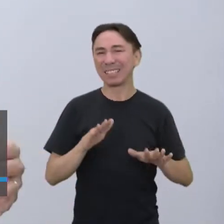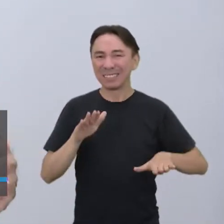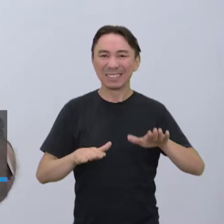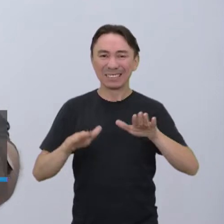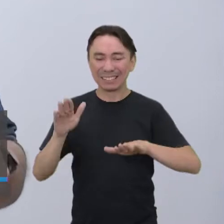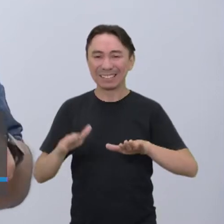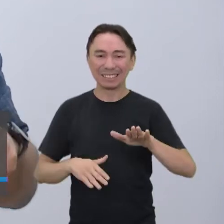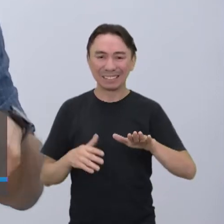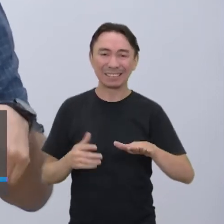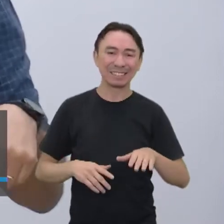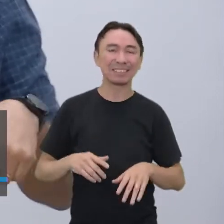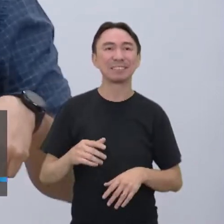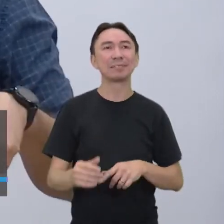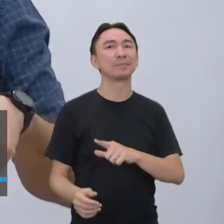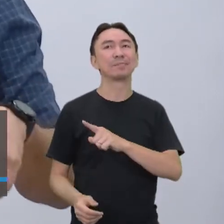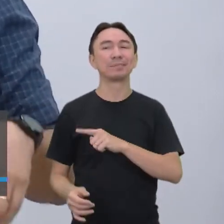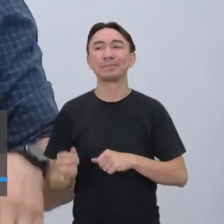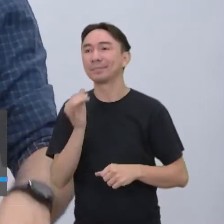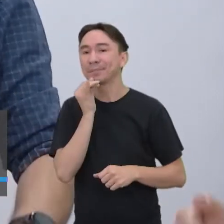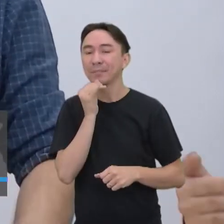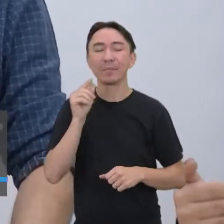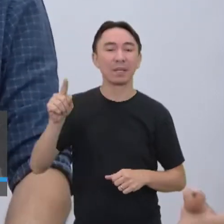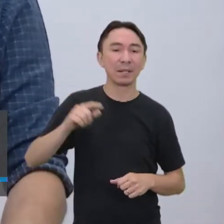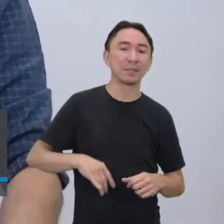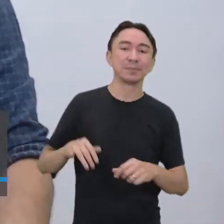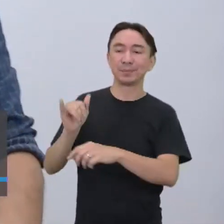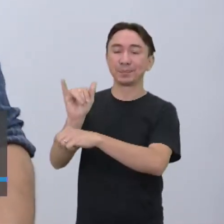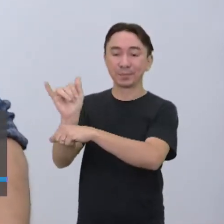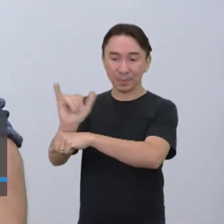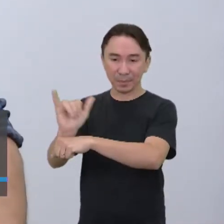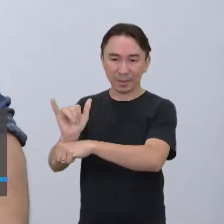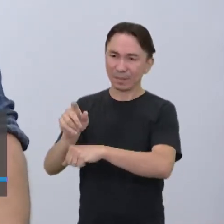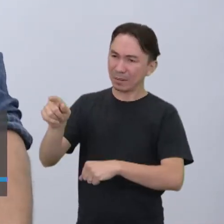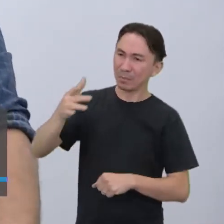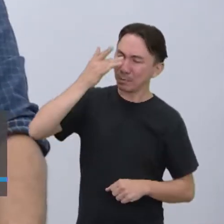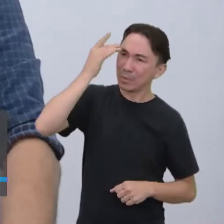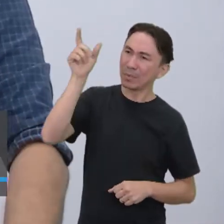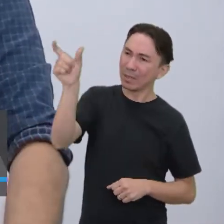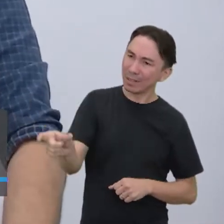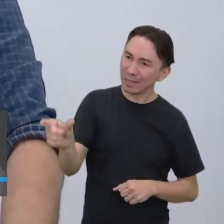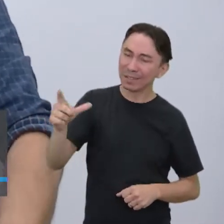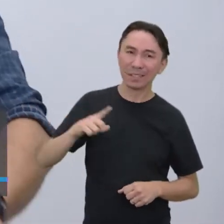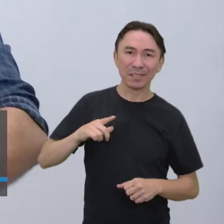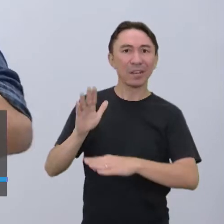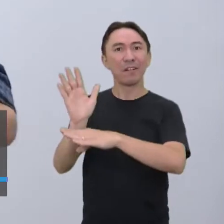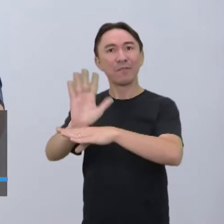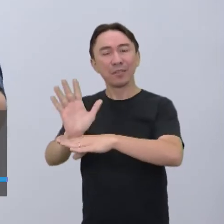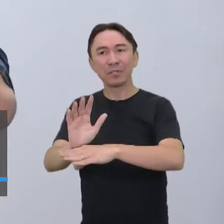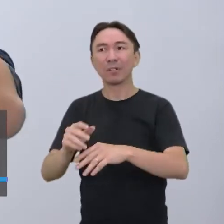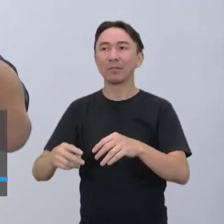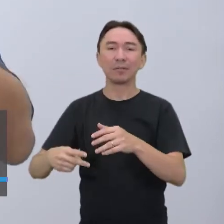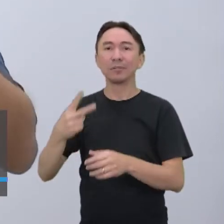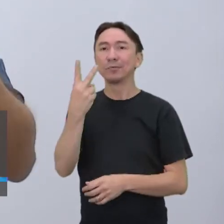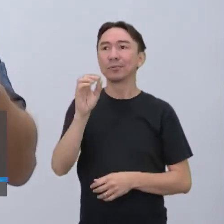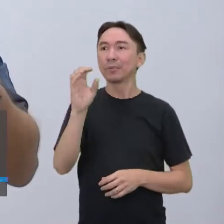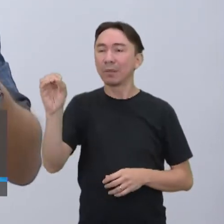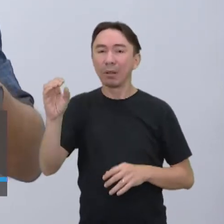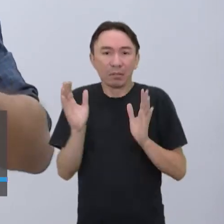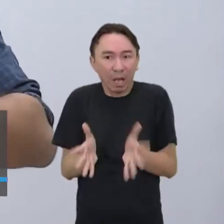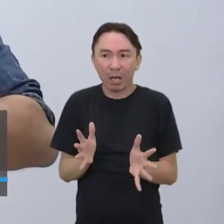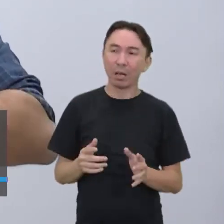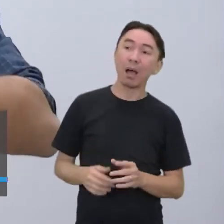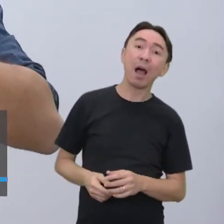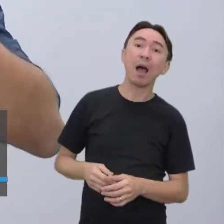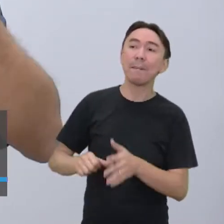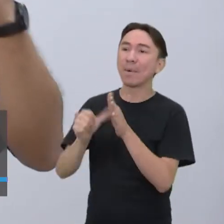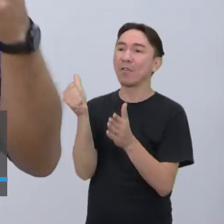gente conhece um canal, um youtuber, a partir lá do vídeo 200. Vou pedir que você volte na primeira aula do observatório, na